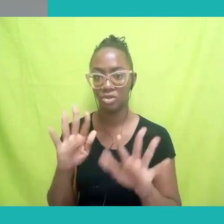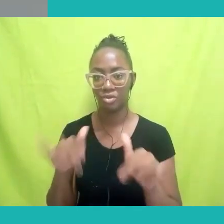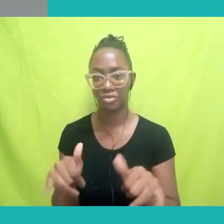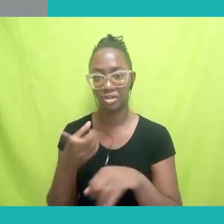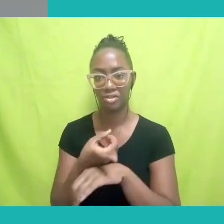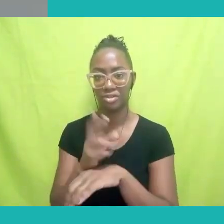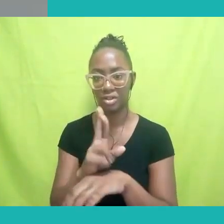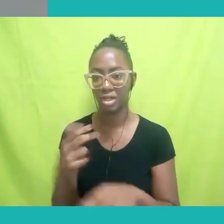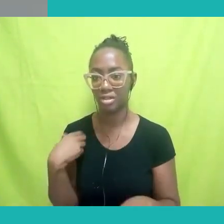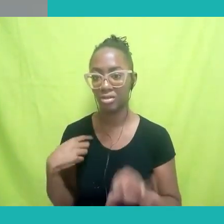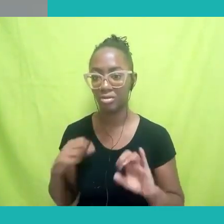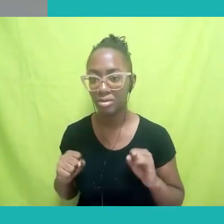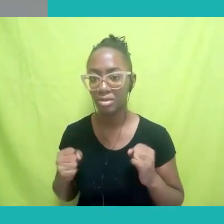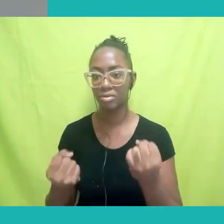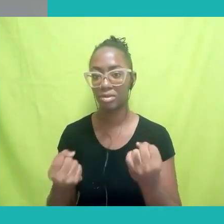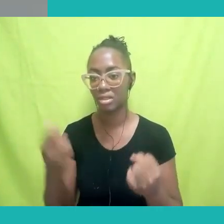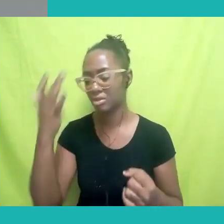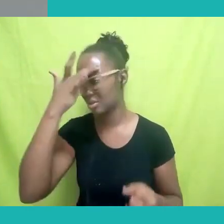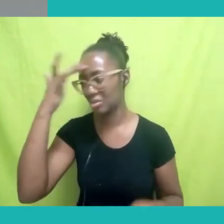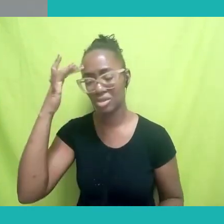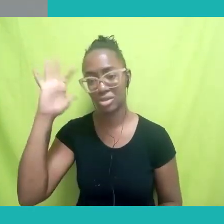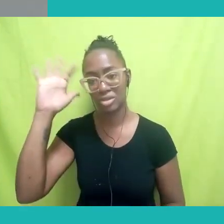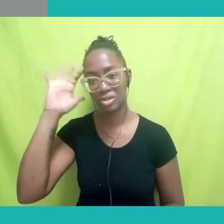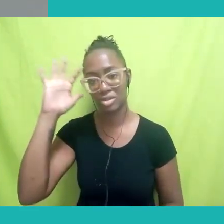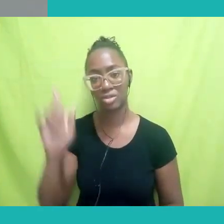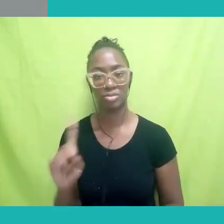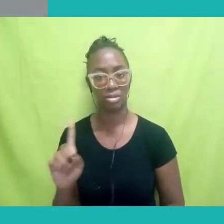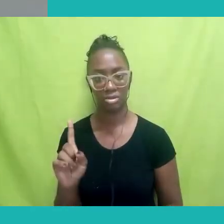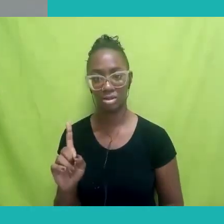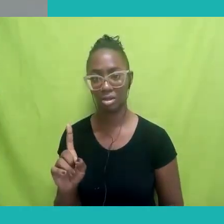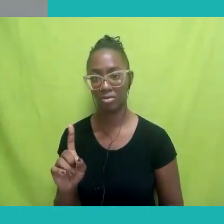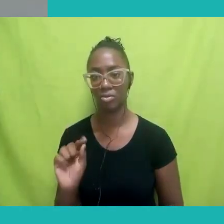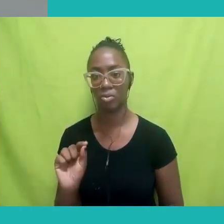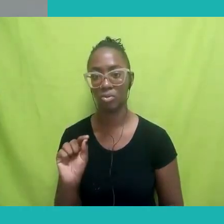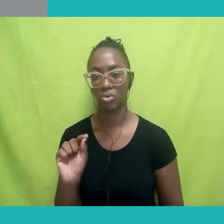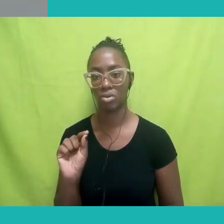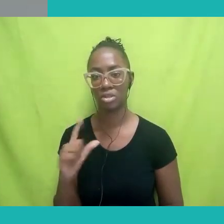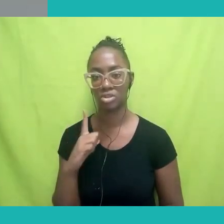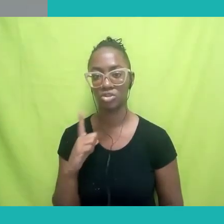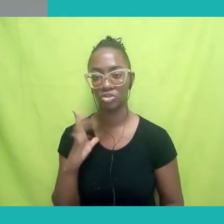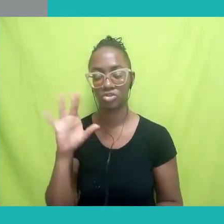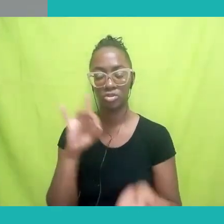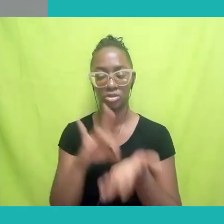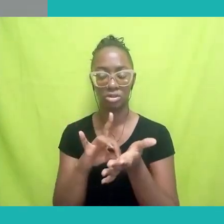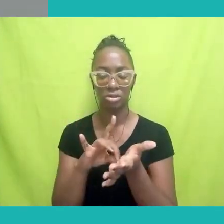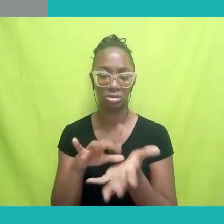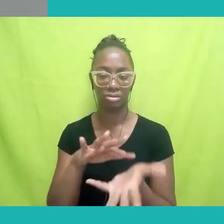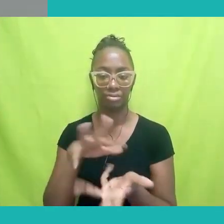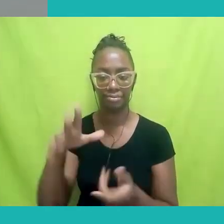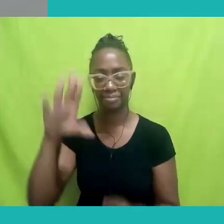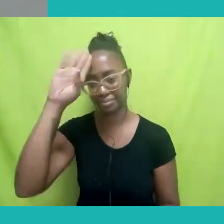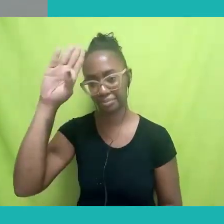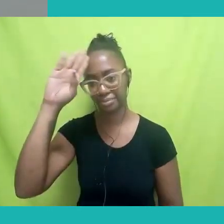defesa, as pessoas não imaginavam, né, que havia essa realidade no mundo militar, que